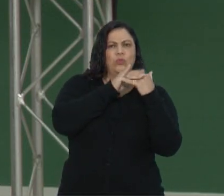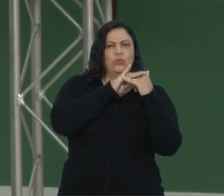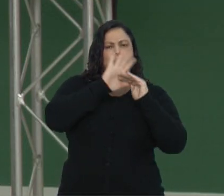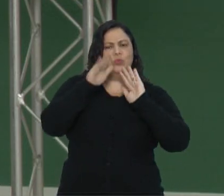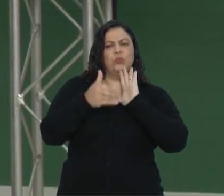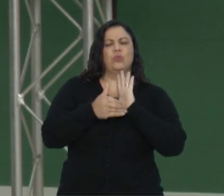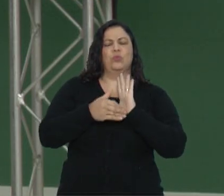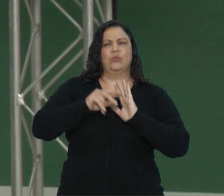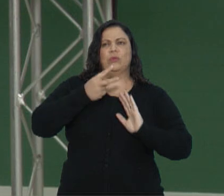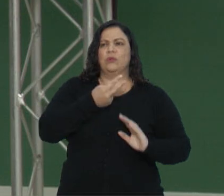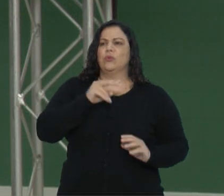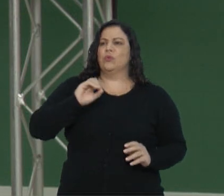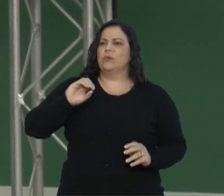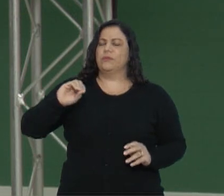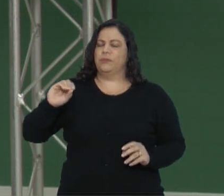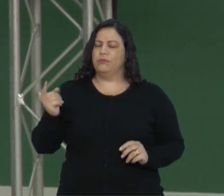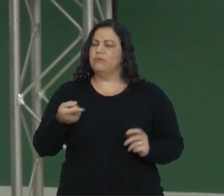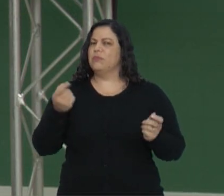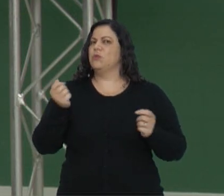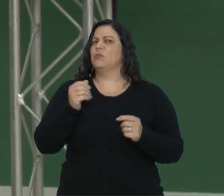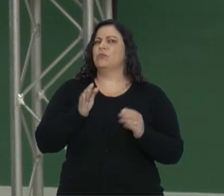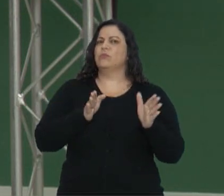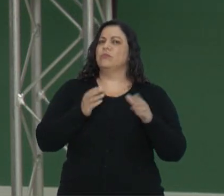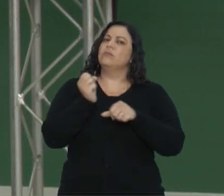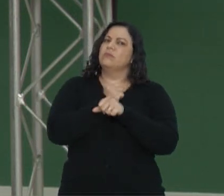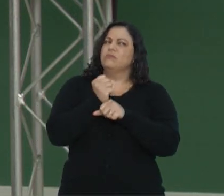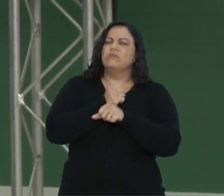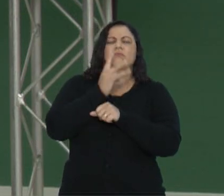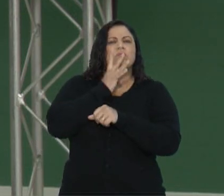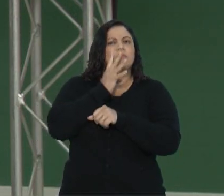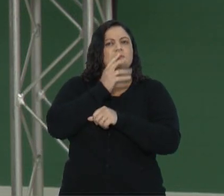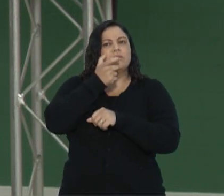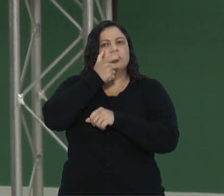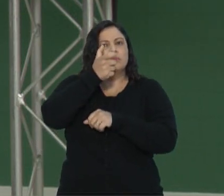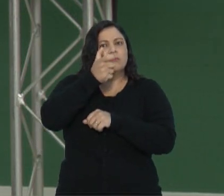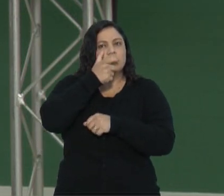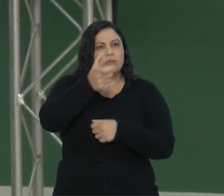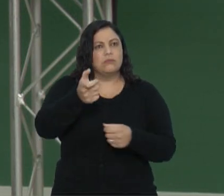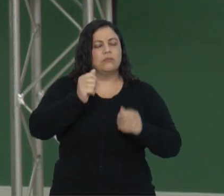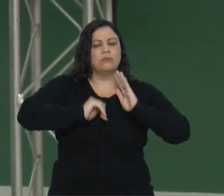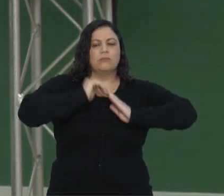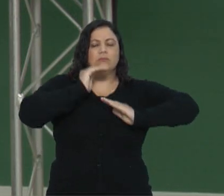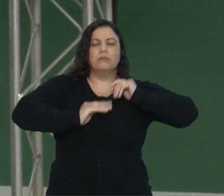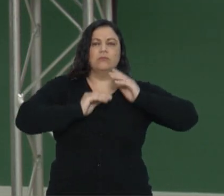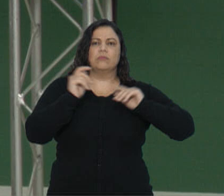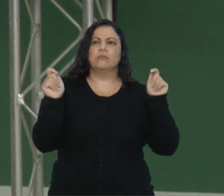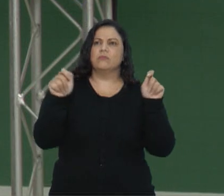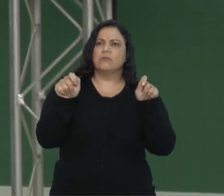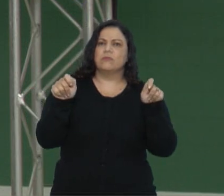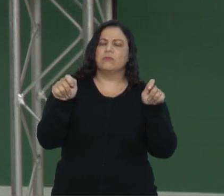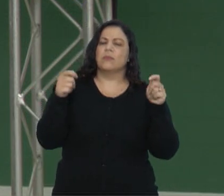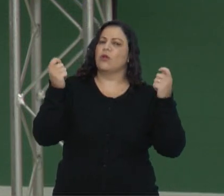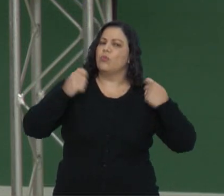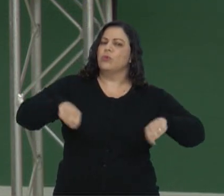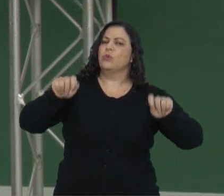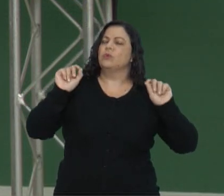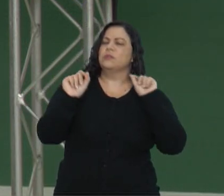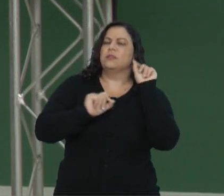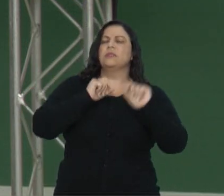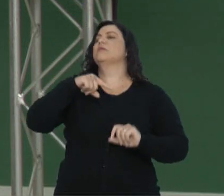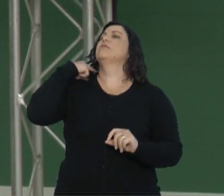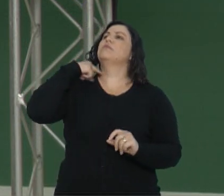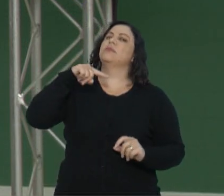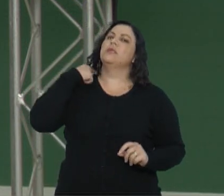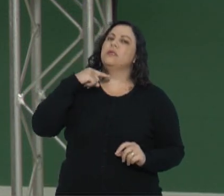filme de 2000, muito bacana de ver. E ele foi produzido até com a parte histórica de Minas Gerais,